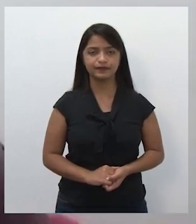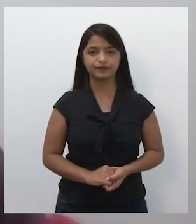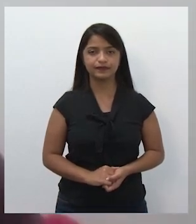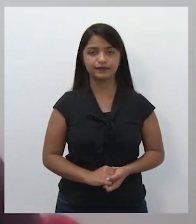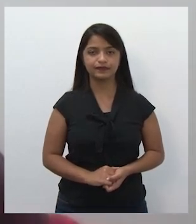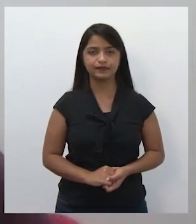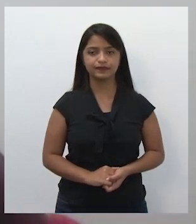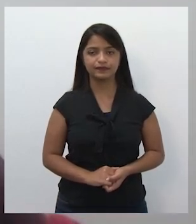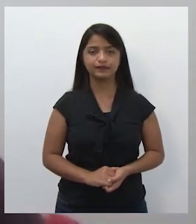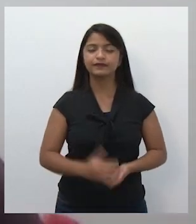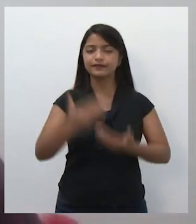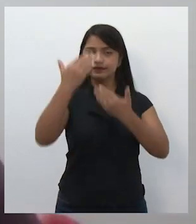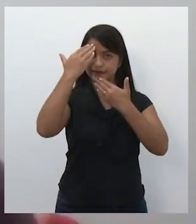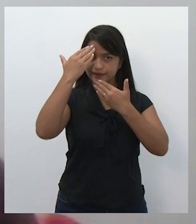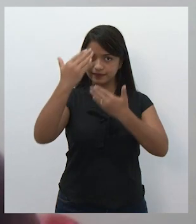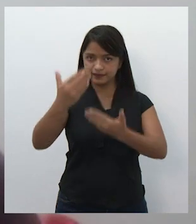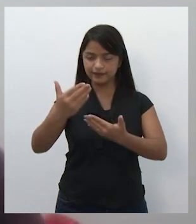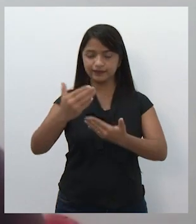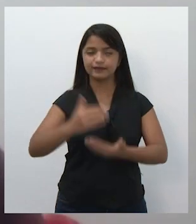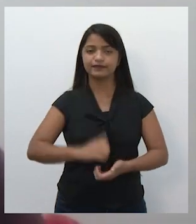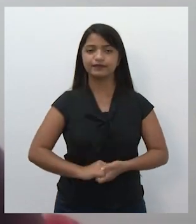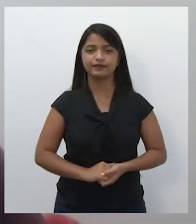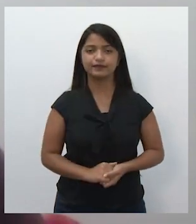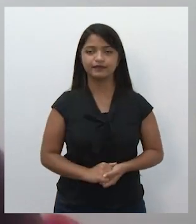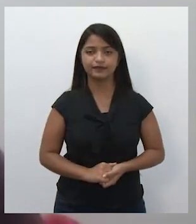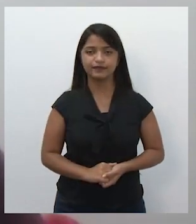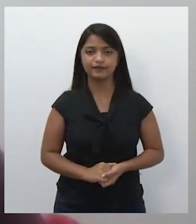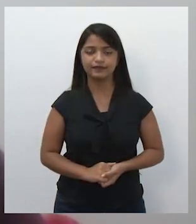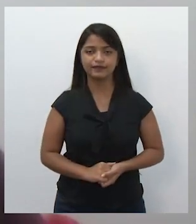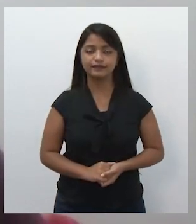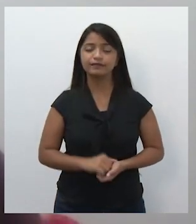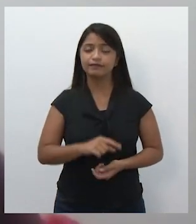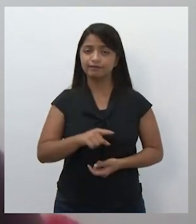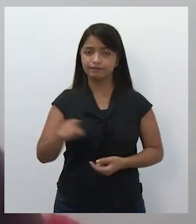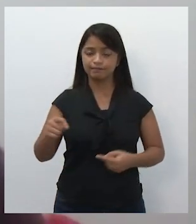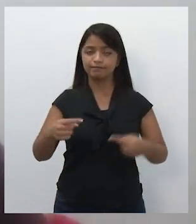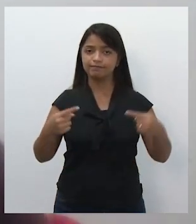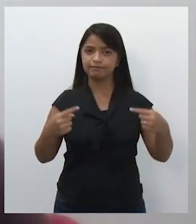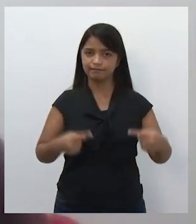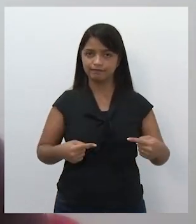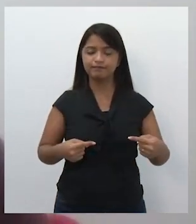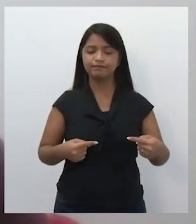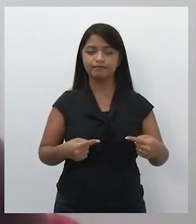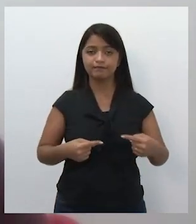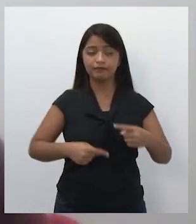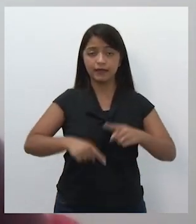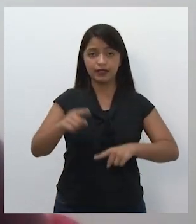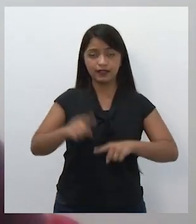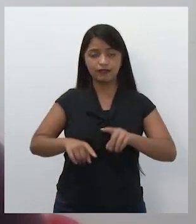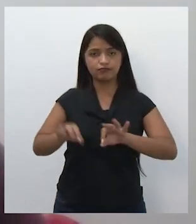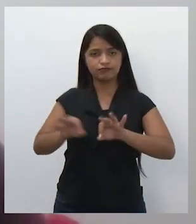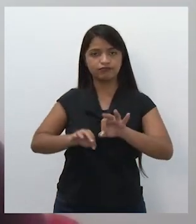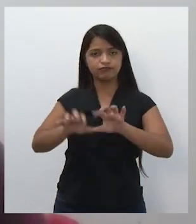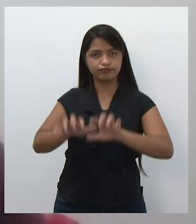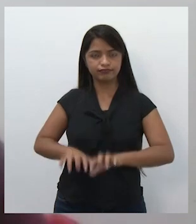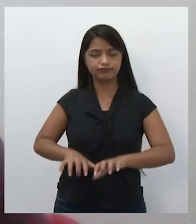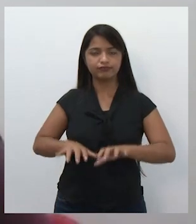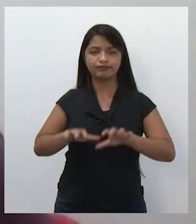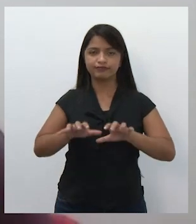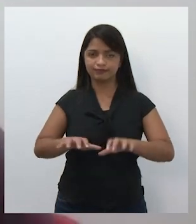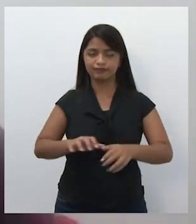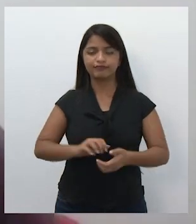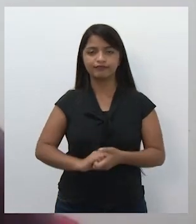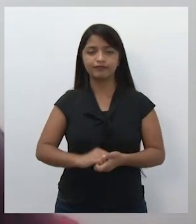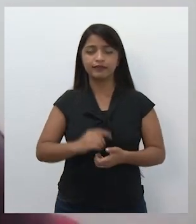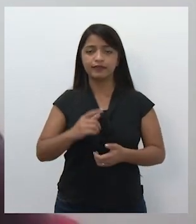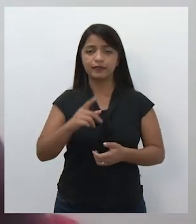Muito bem lembrado, Evânia. Acho que são desafios que a gente se coloca, né? Porque quando na construção do material a questão era essa. A gente traz